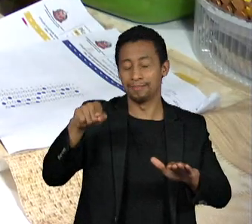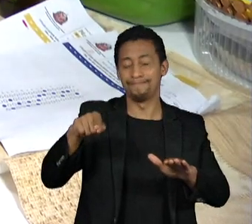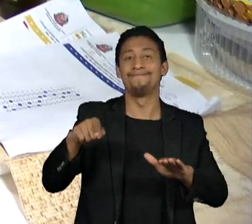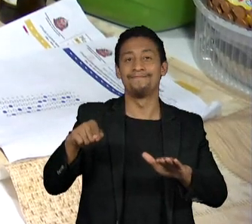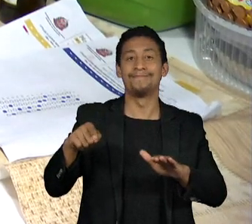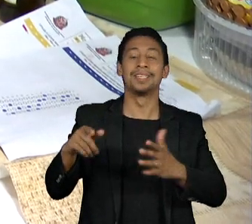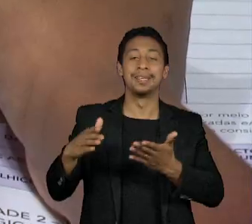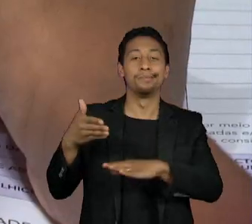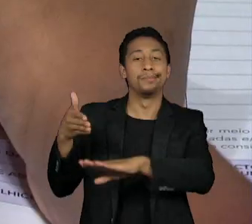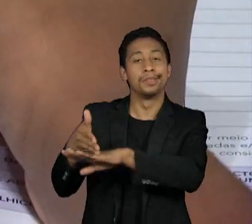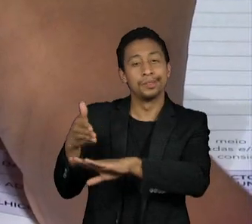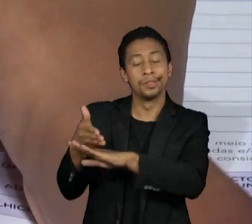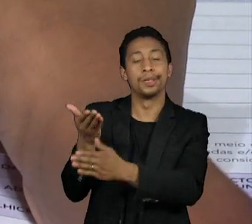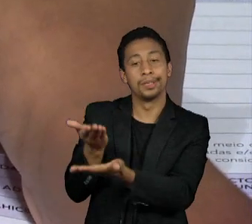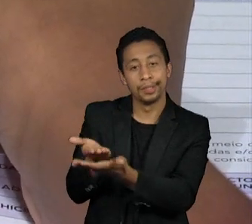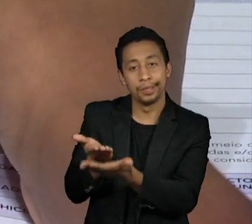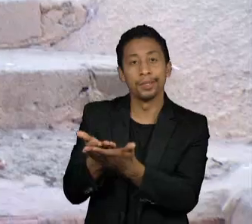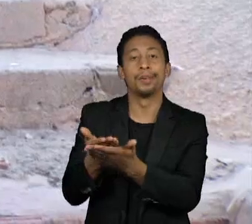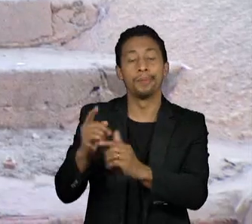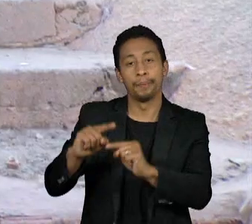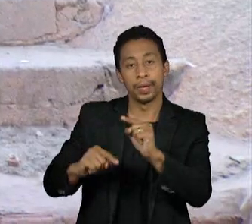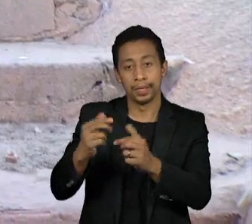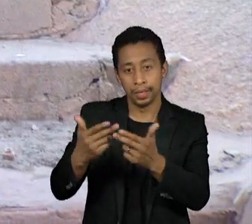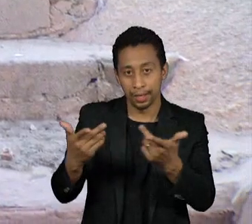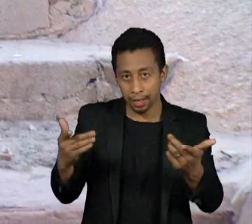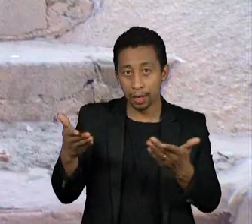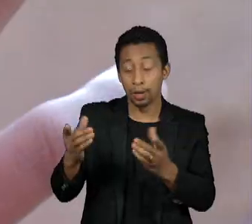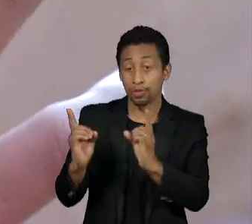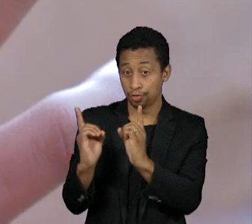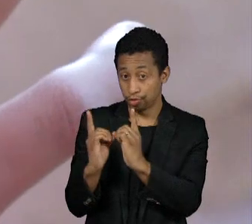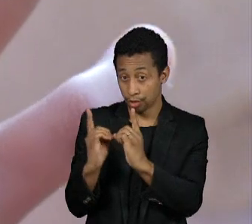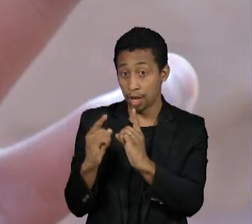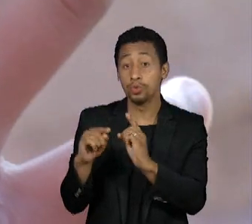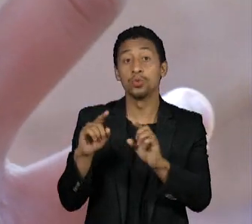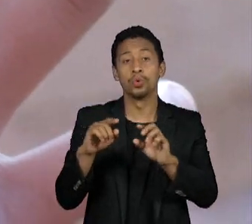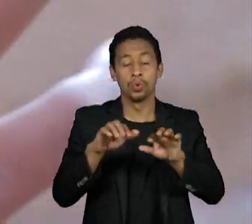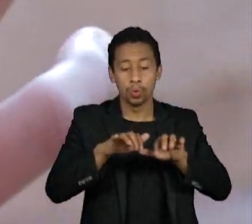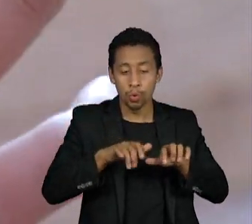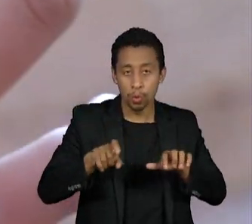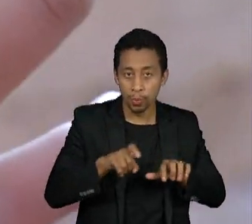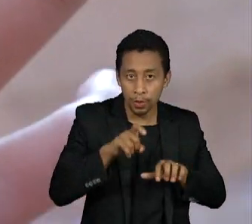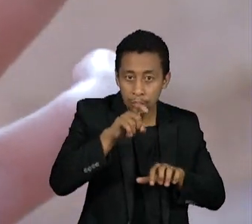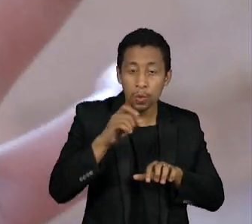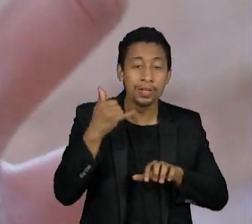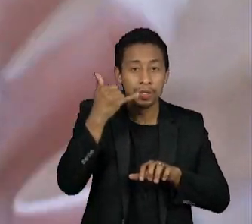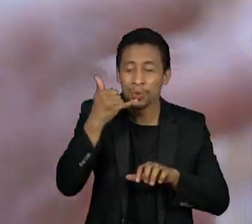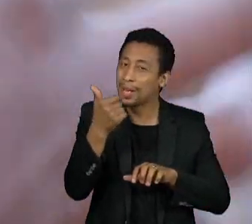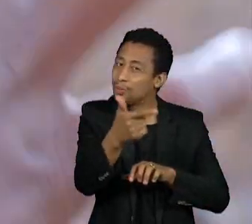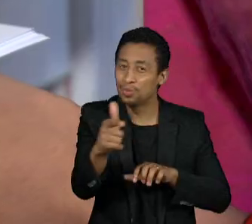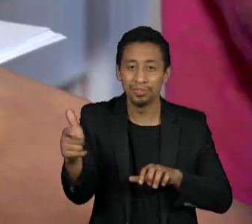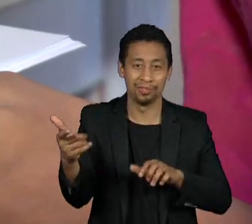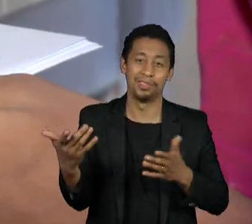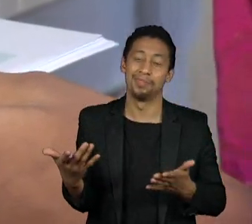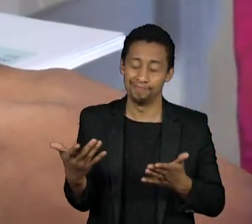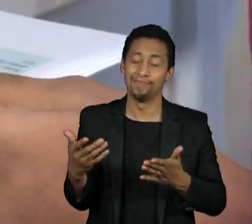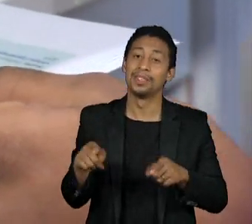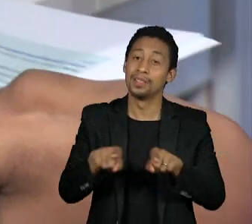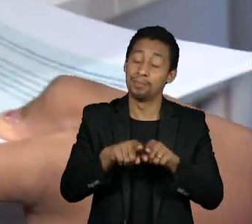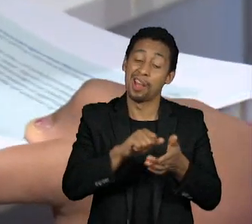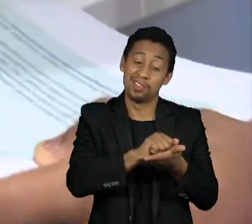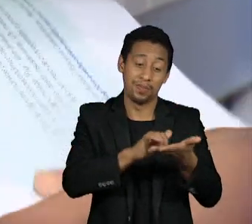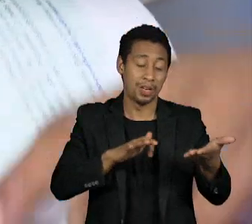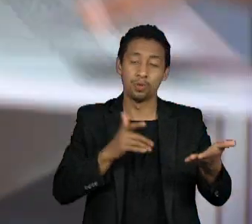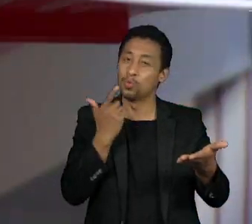menor acesso a material didático, a computadores e celulares e as que menos conseguiram realizar as tarefas